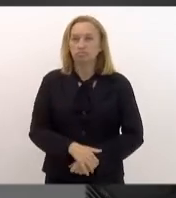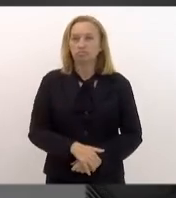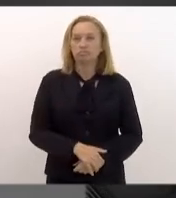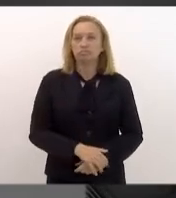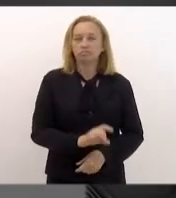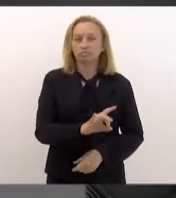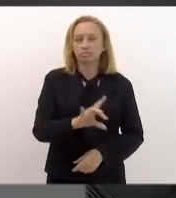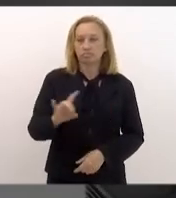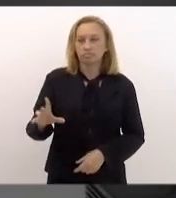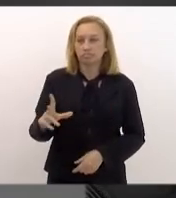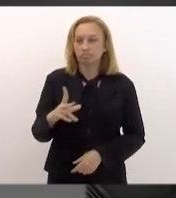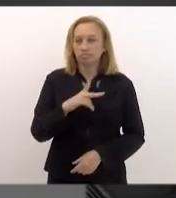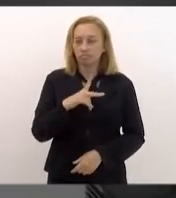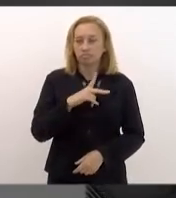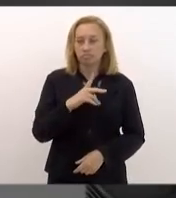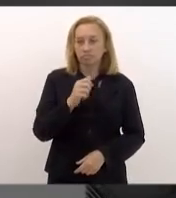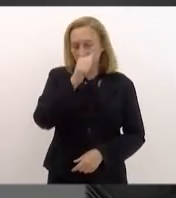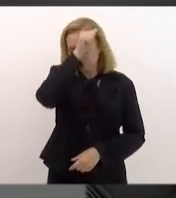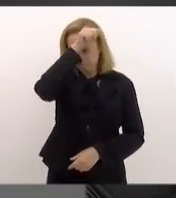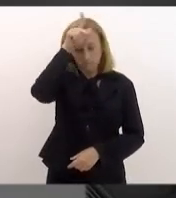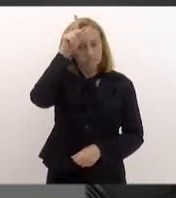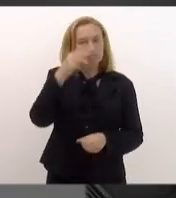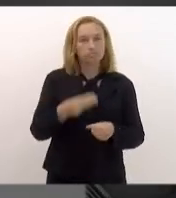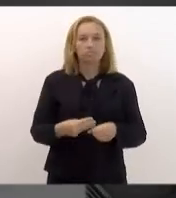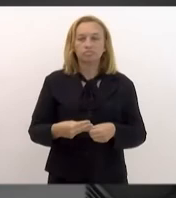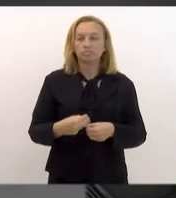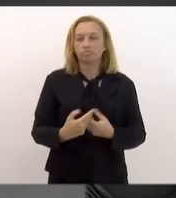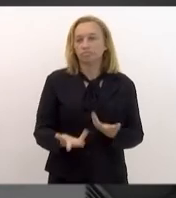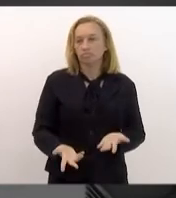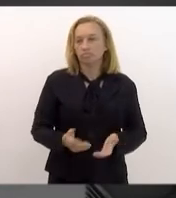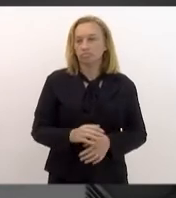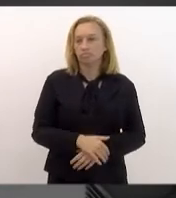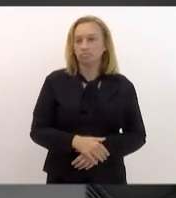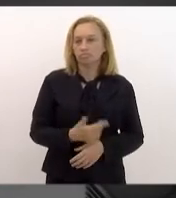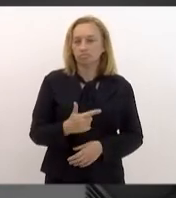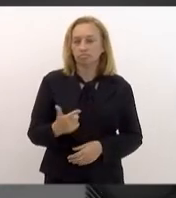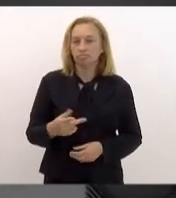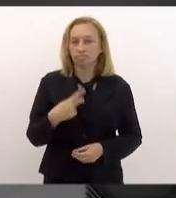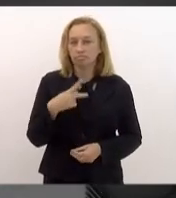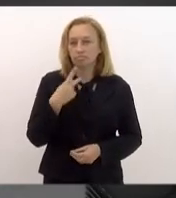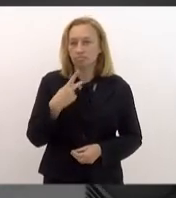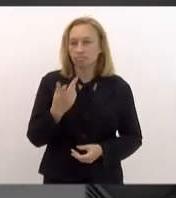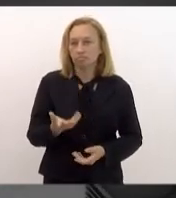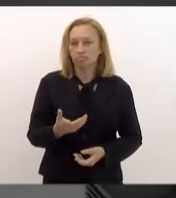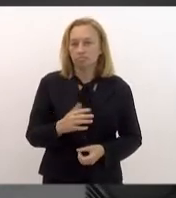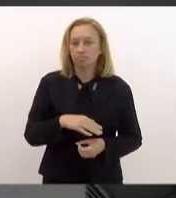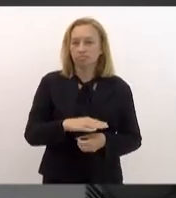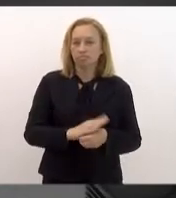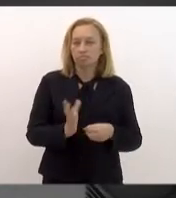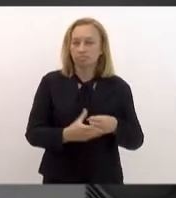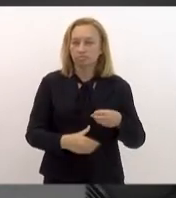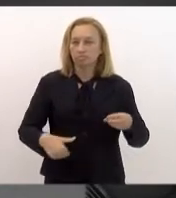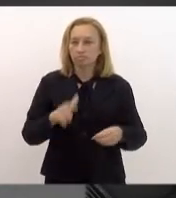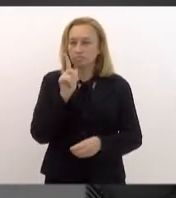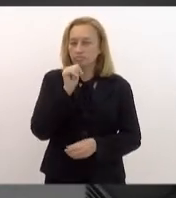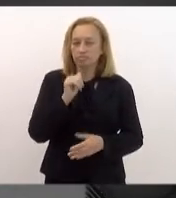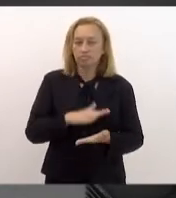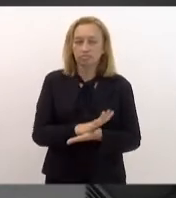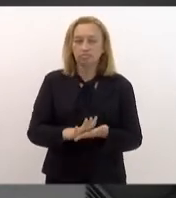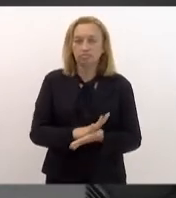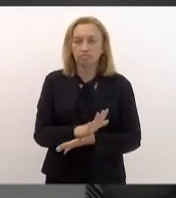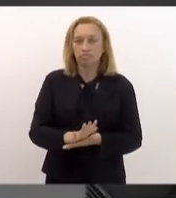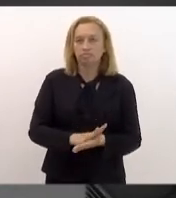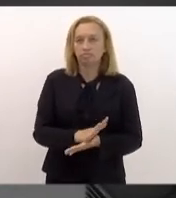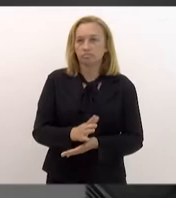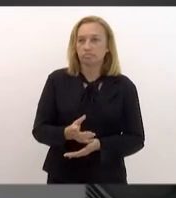sua particularidade, vai ter tráfico, e não há de se falar em saneamento básico, não há de se falar em emprego, não há de se falar em nada. Há de se falar em